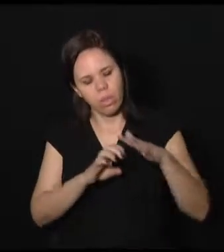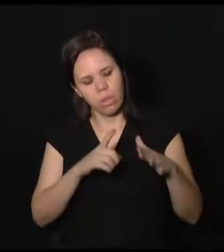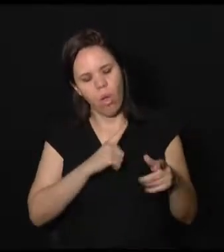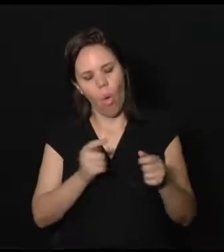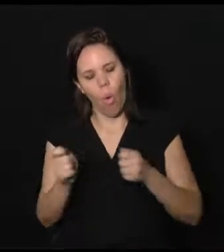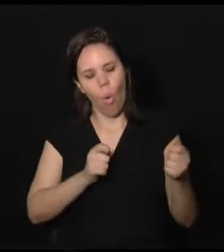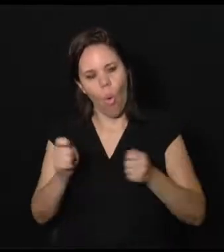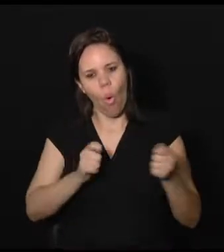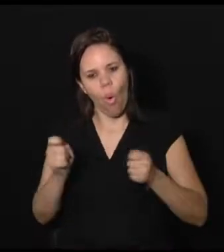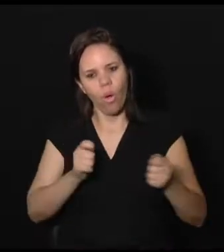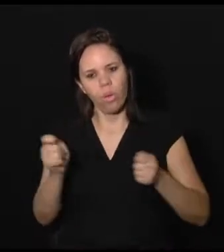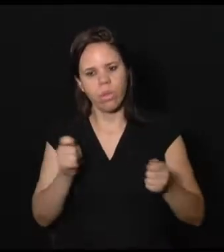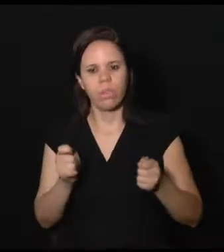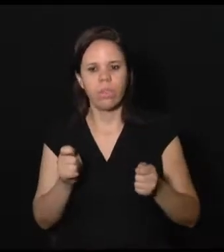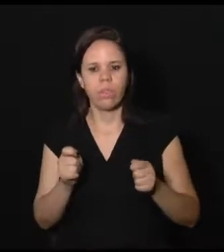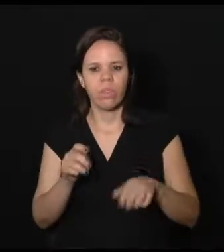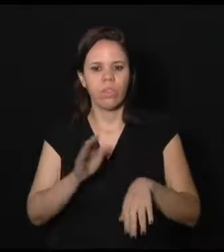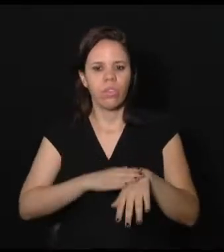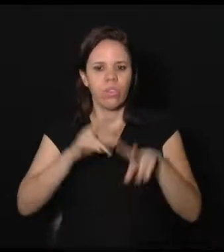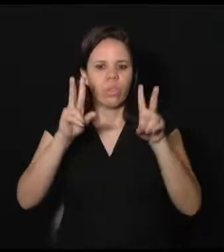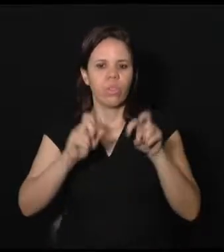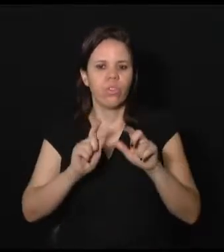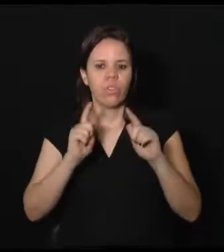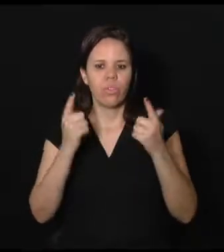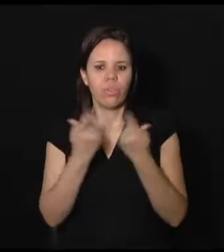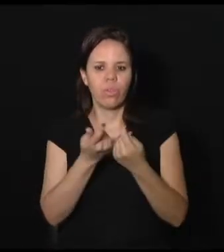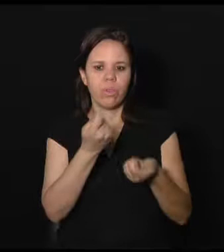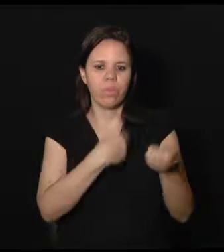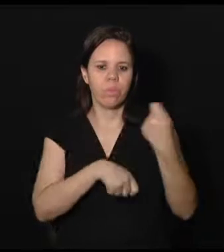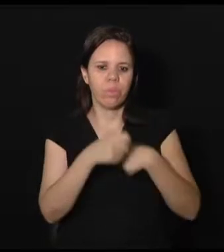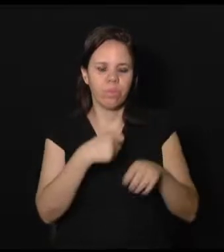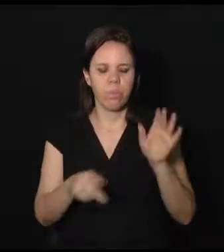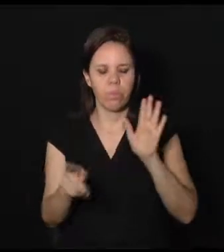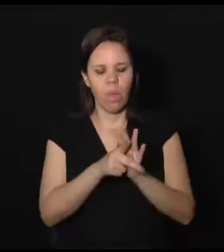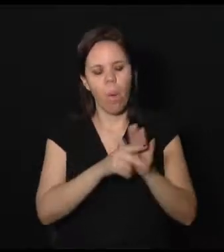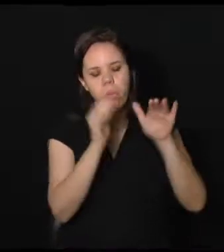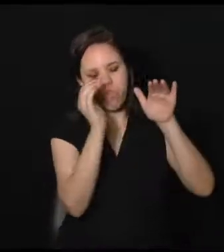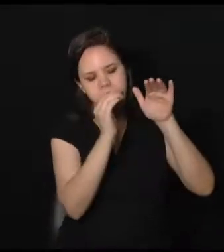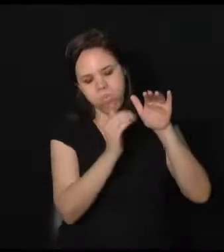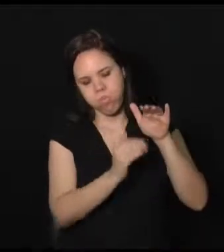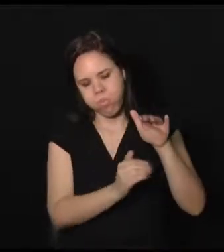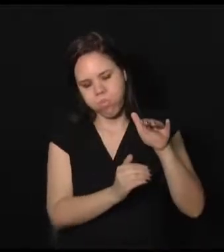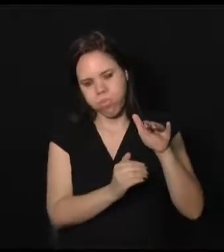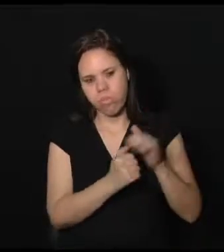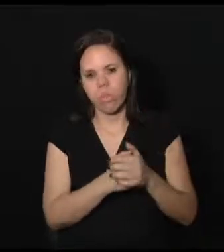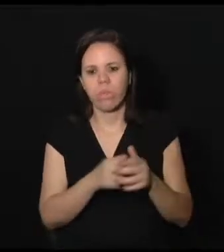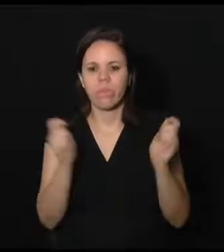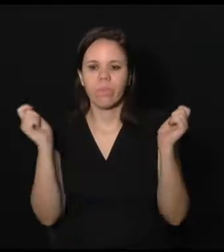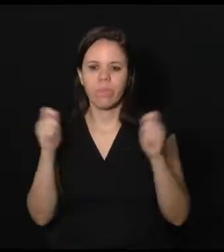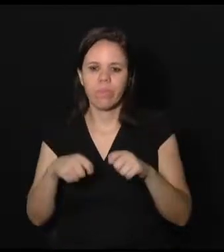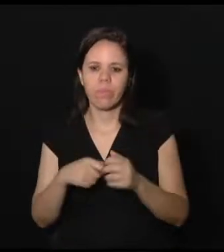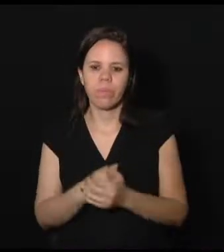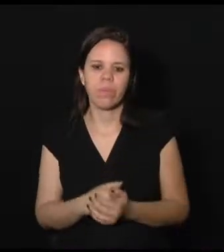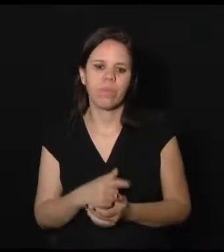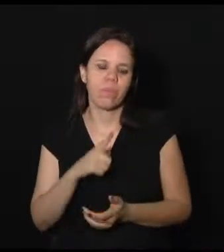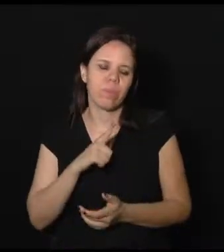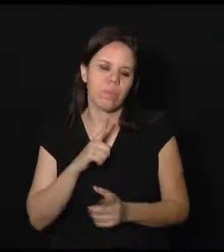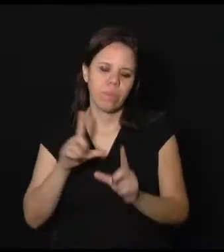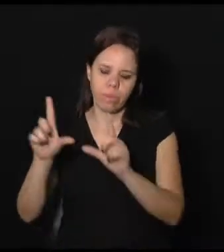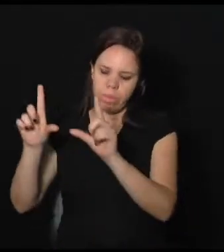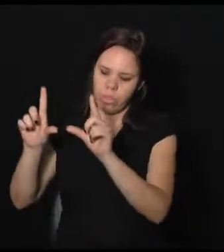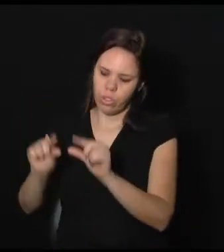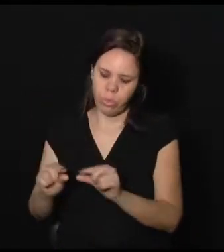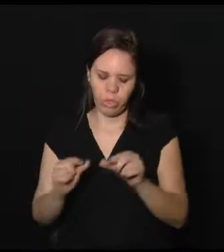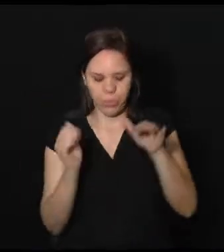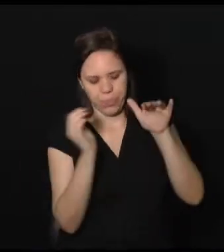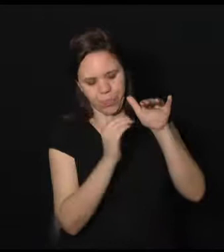controle sobre a gestão do seu próprio estoque. Então, ela passa a ter uma possibilidade de diminuir estoque